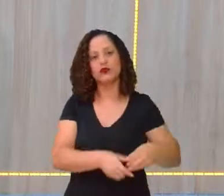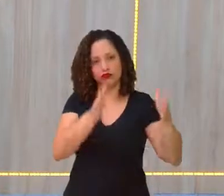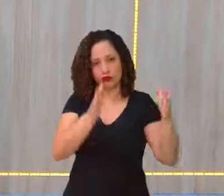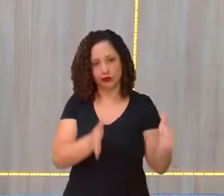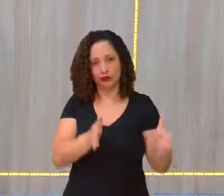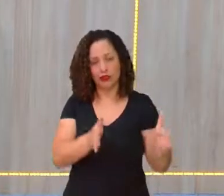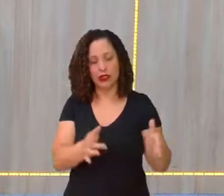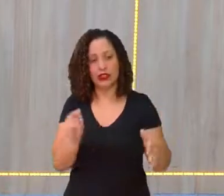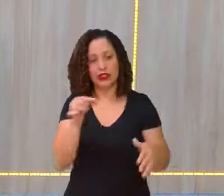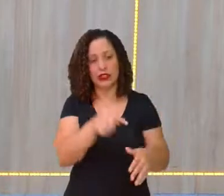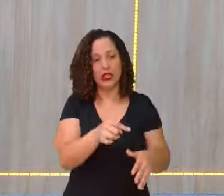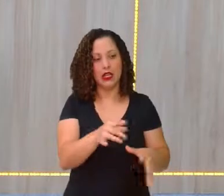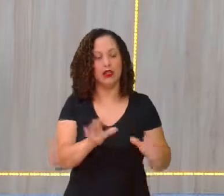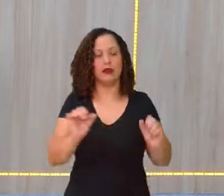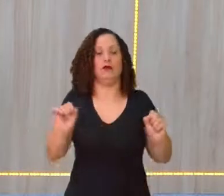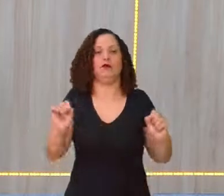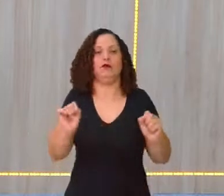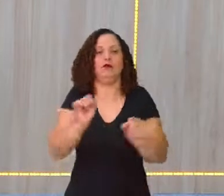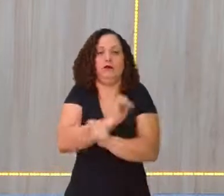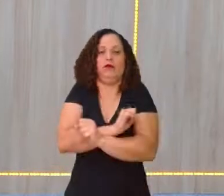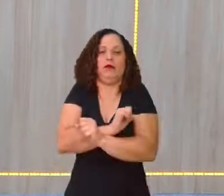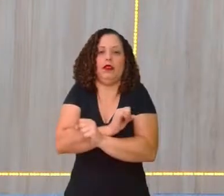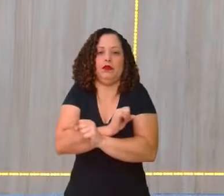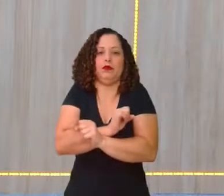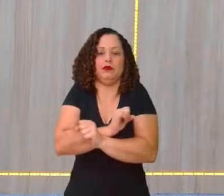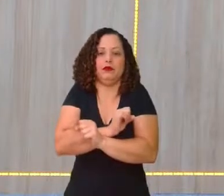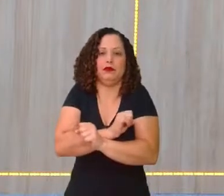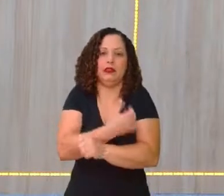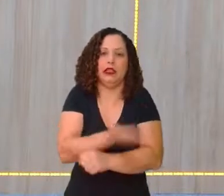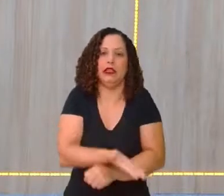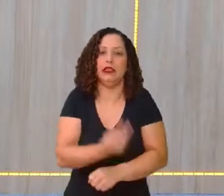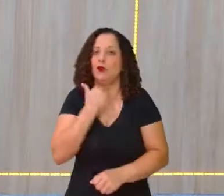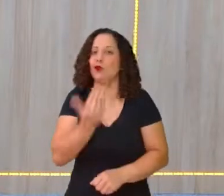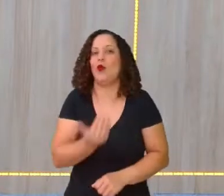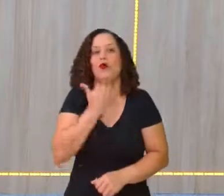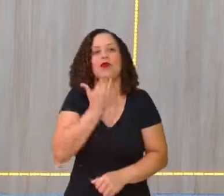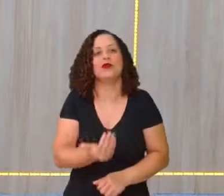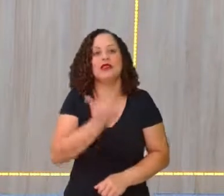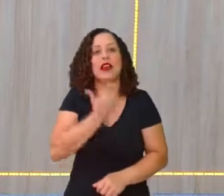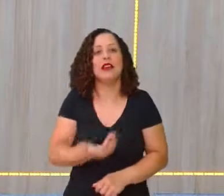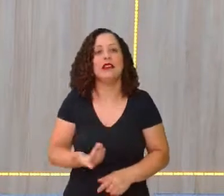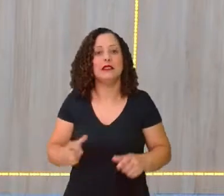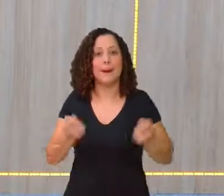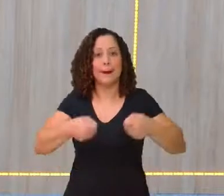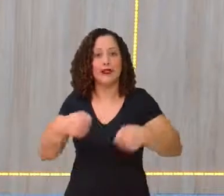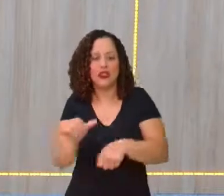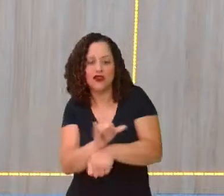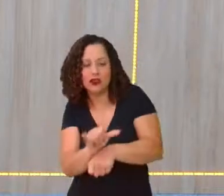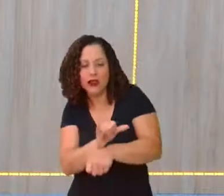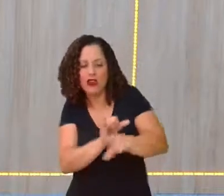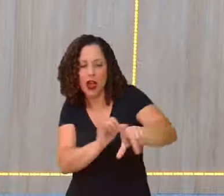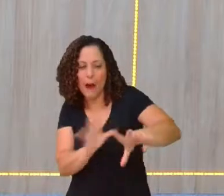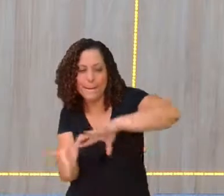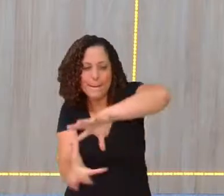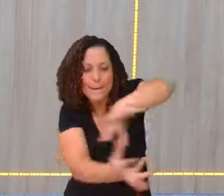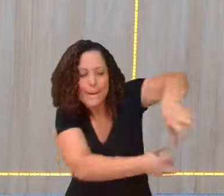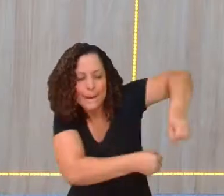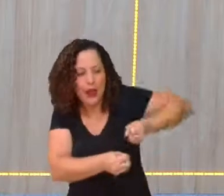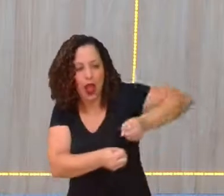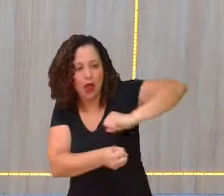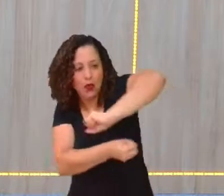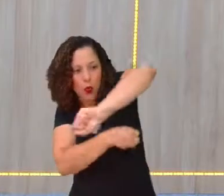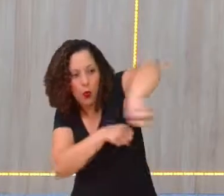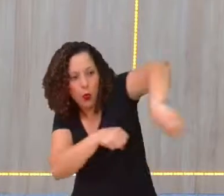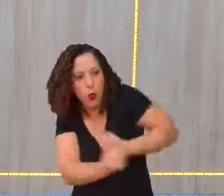seu oponente imobilizado. Então ele não pode, você tem que fazer com que ele não consiga sair daquela posição,